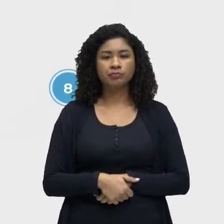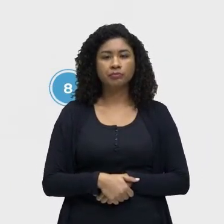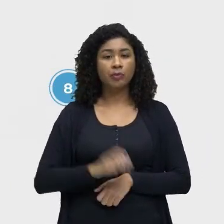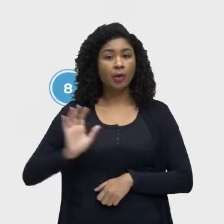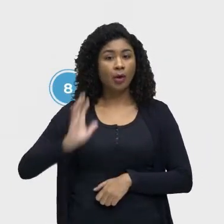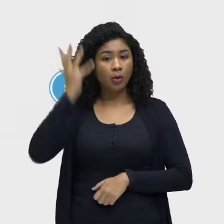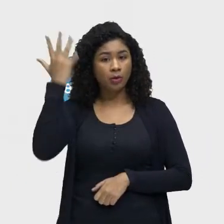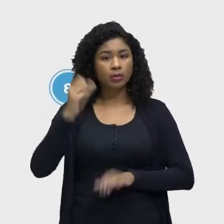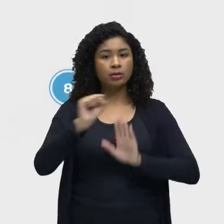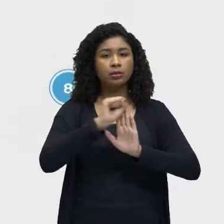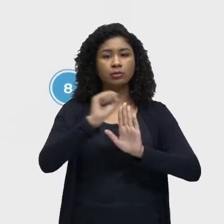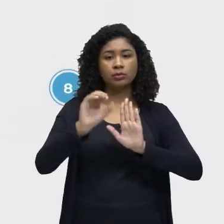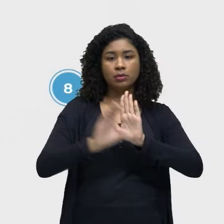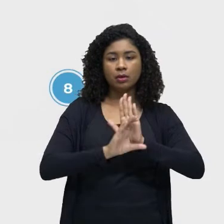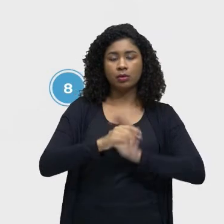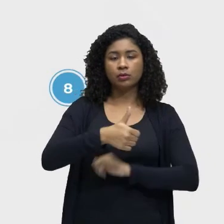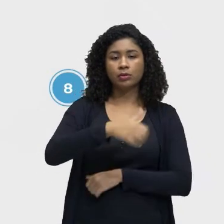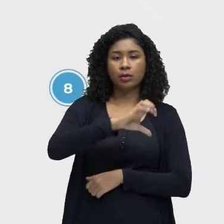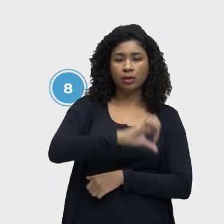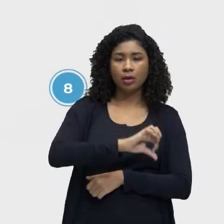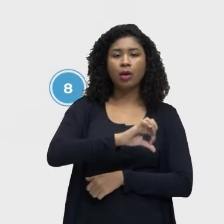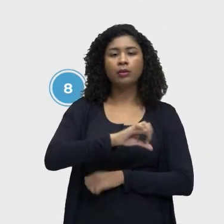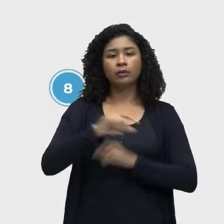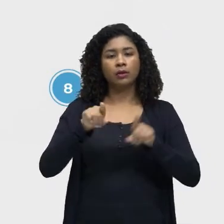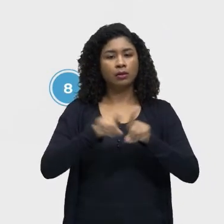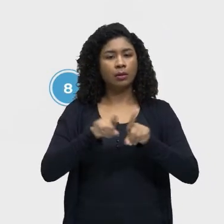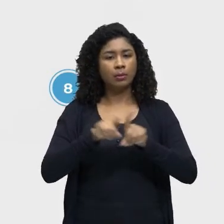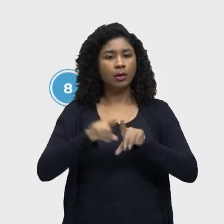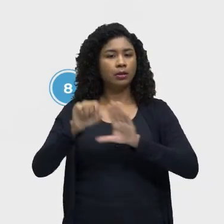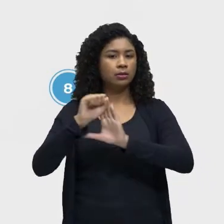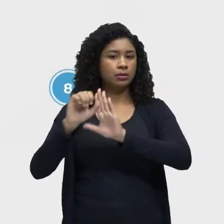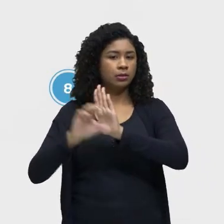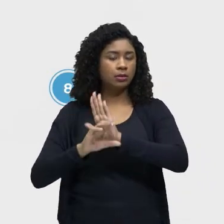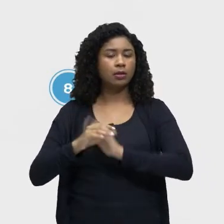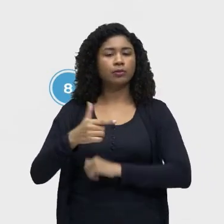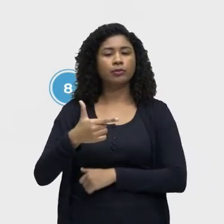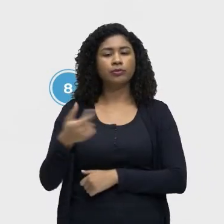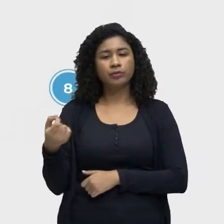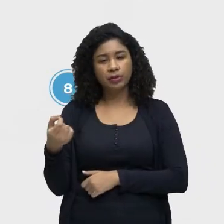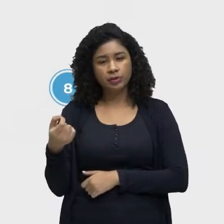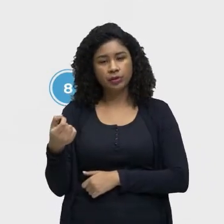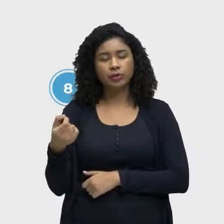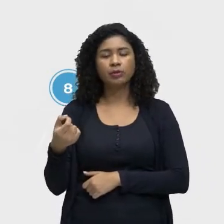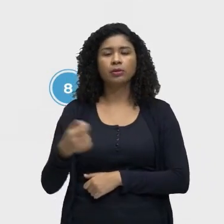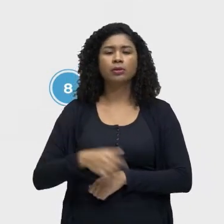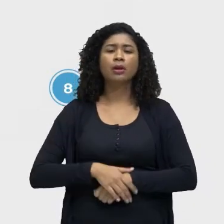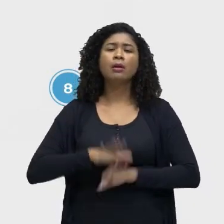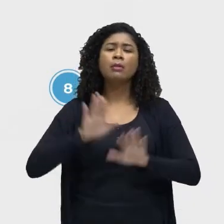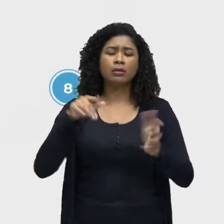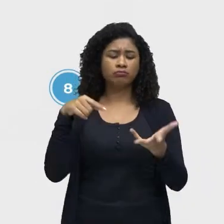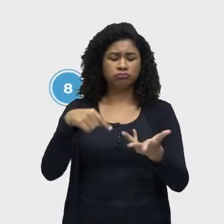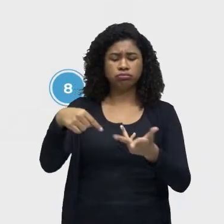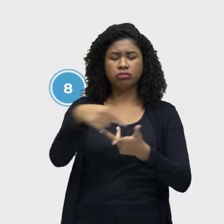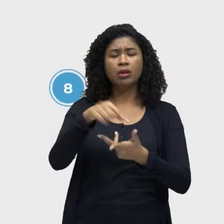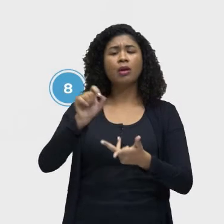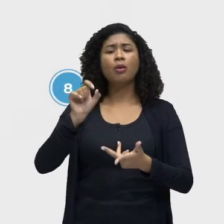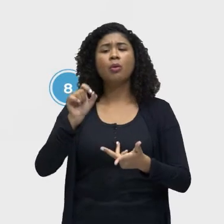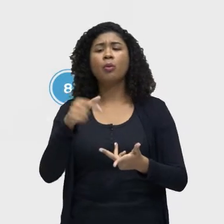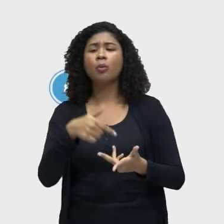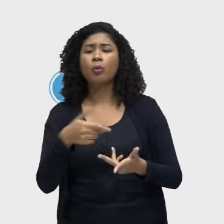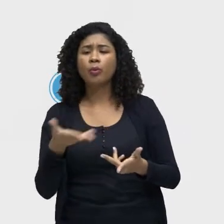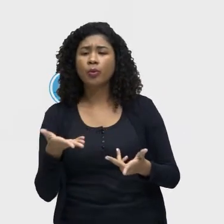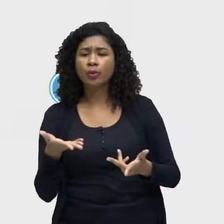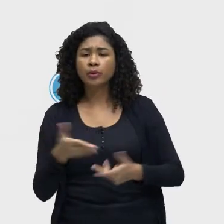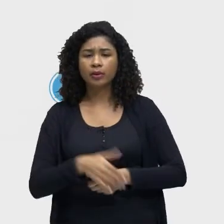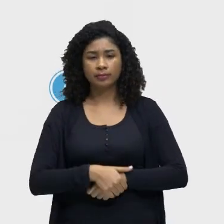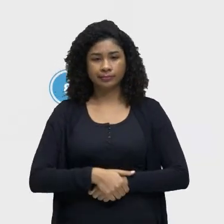movimento ocorreu no início do século XIX e durou até o começo do século XX. Então, o que levou os europeus a saírem do seu continente?